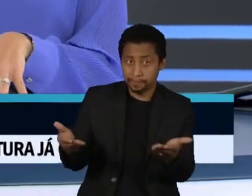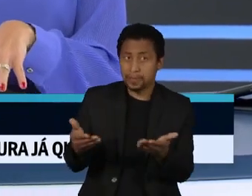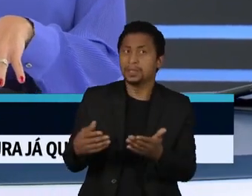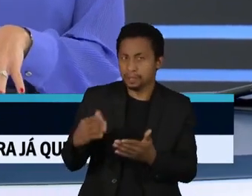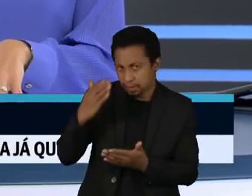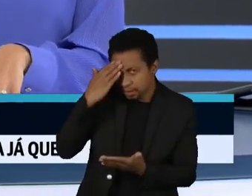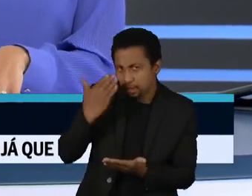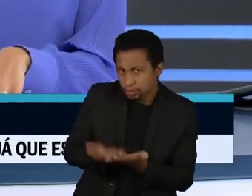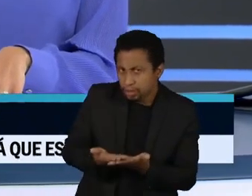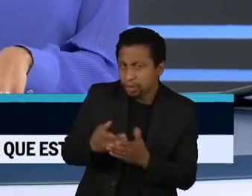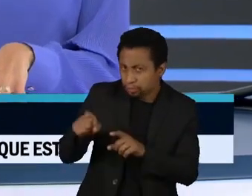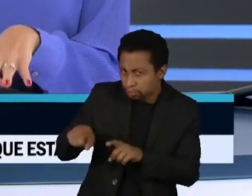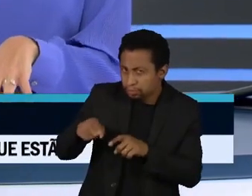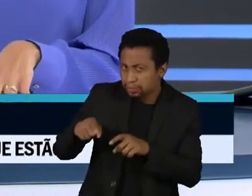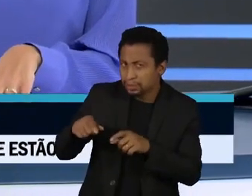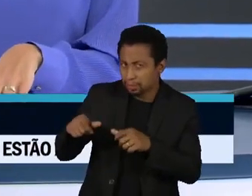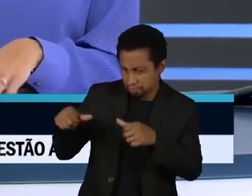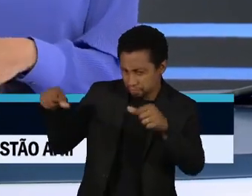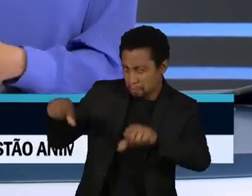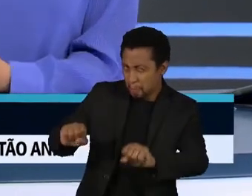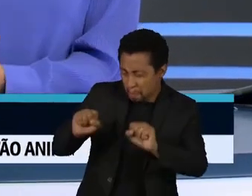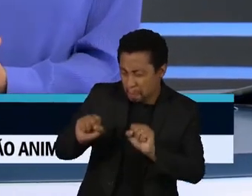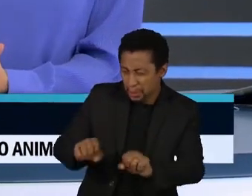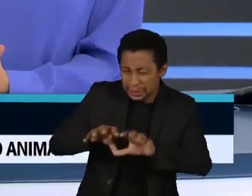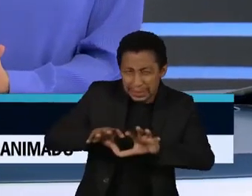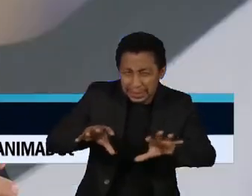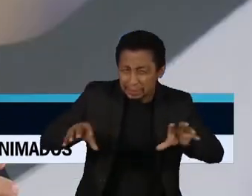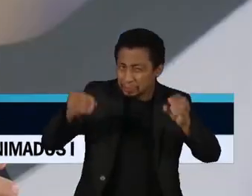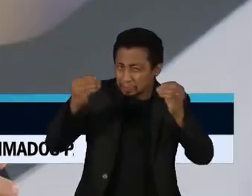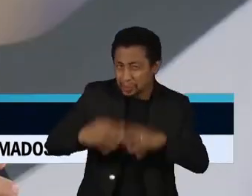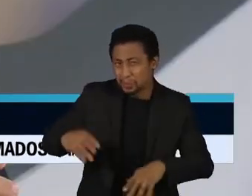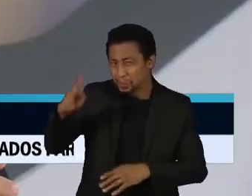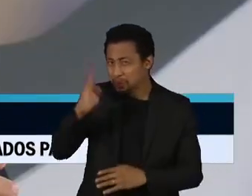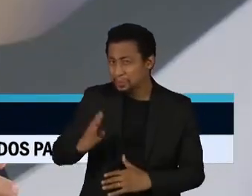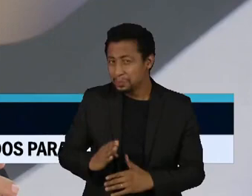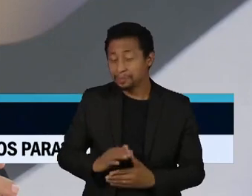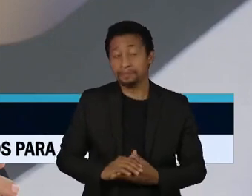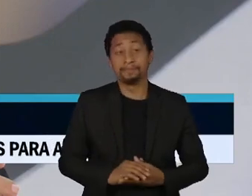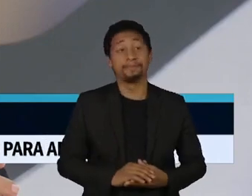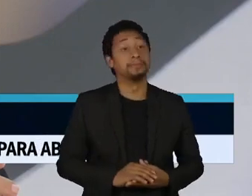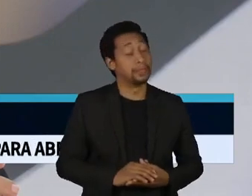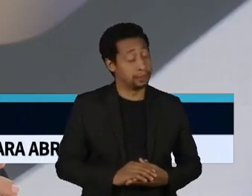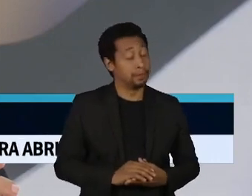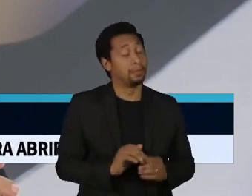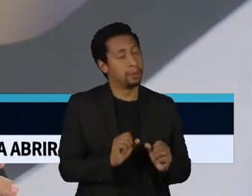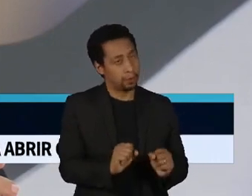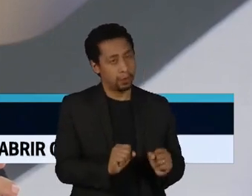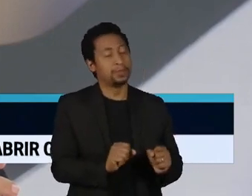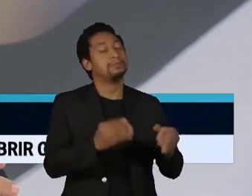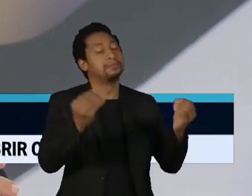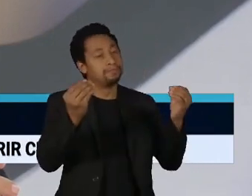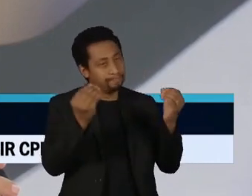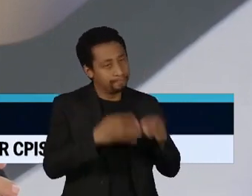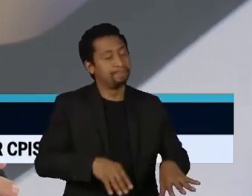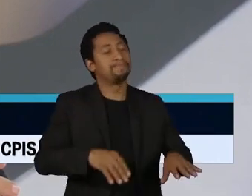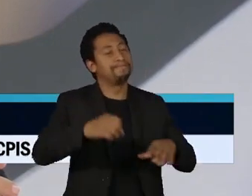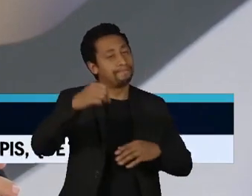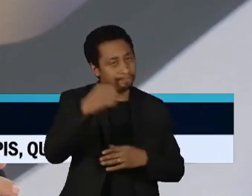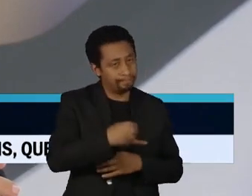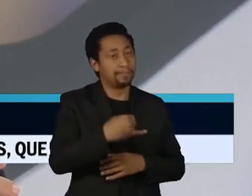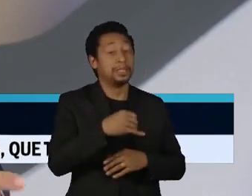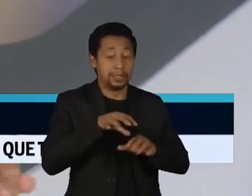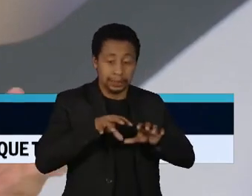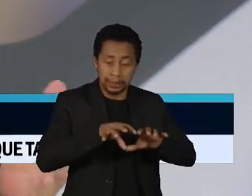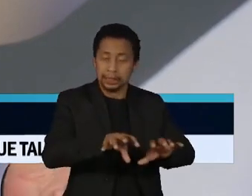impacta econômico pode ser muito grande muito prejudicial ao Brasil sim ele pode nos afetar diretamente porque